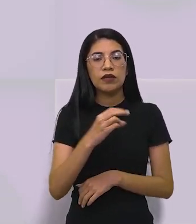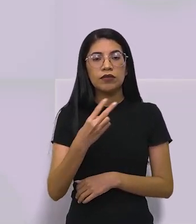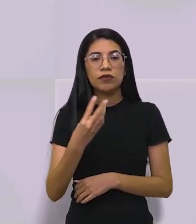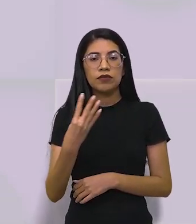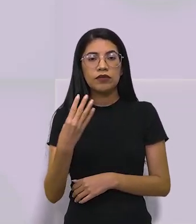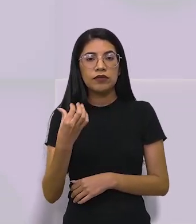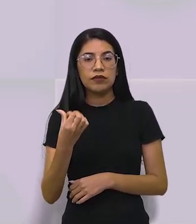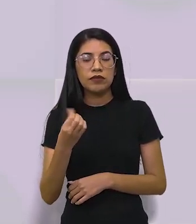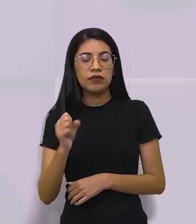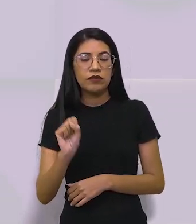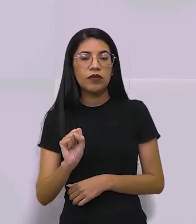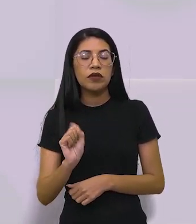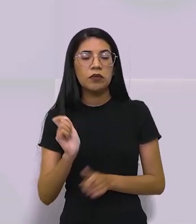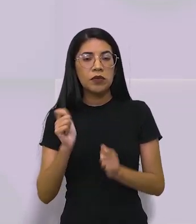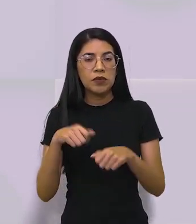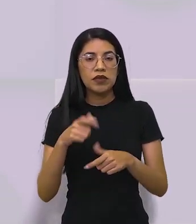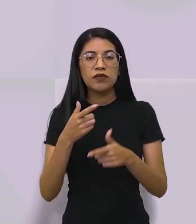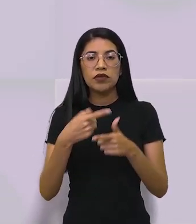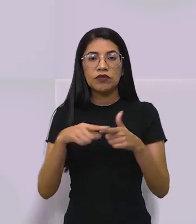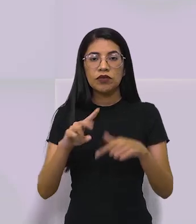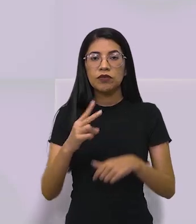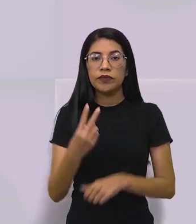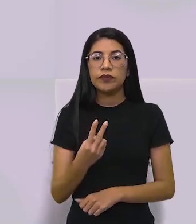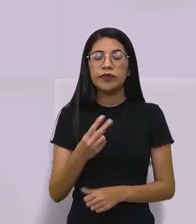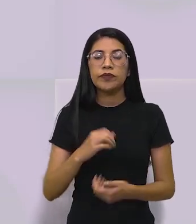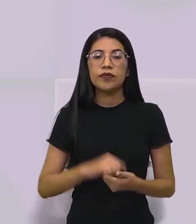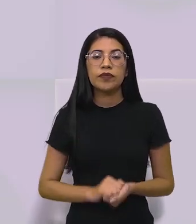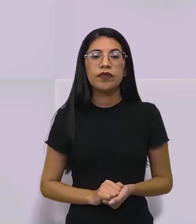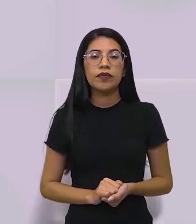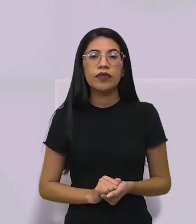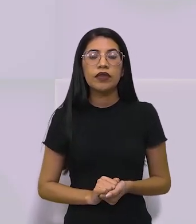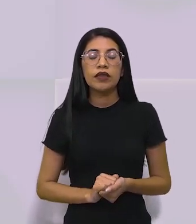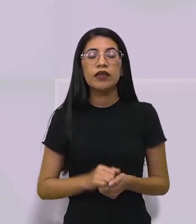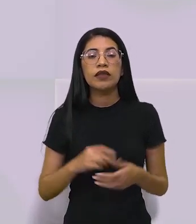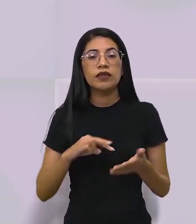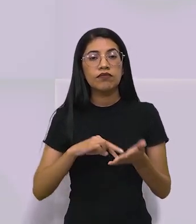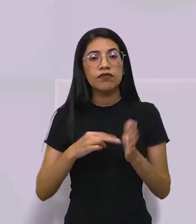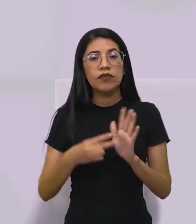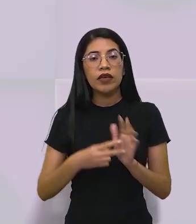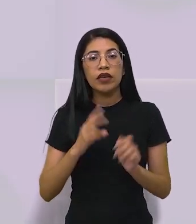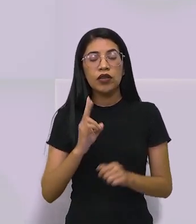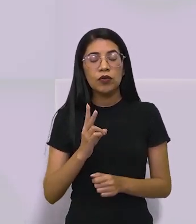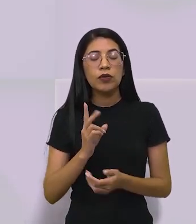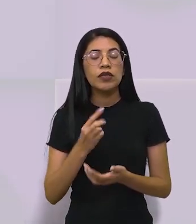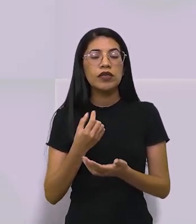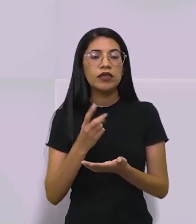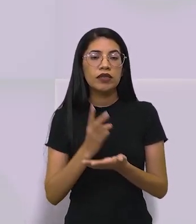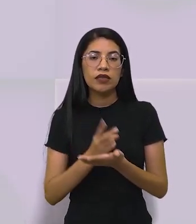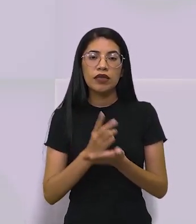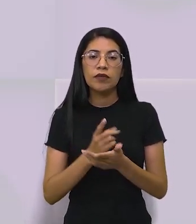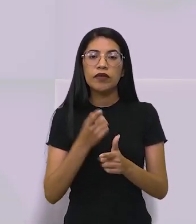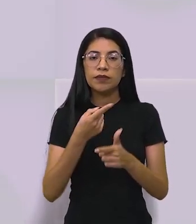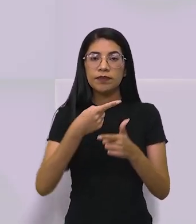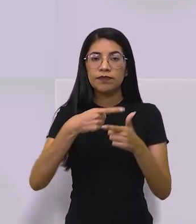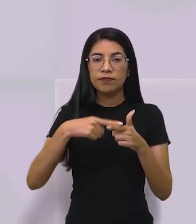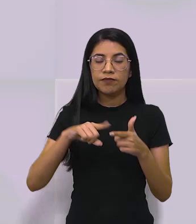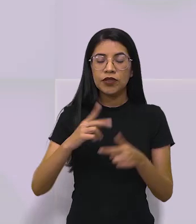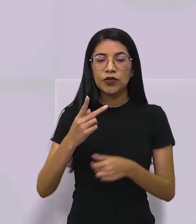par, então é divisível por 2. Ou seja, 2 é divisor desse número, tá? De todo número